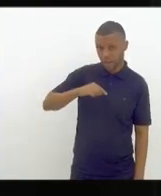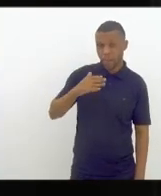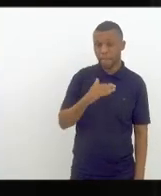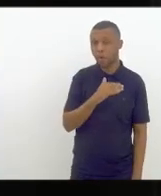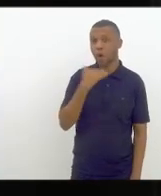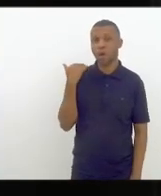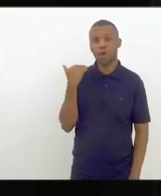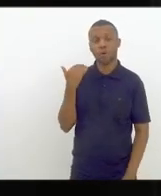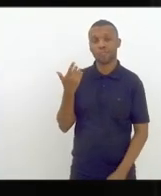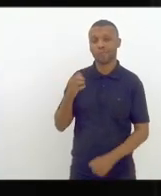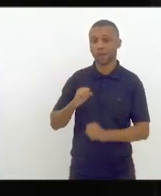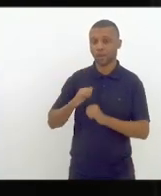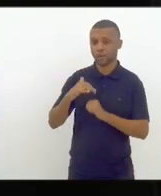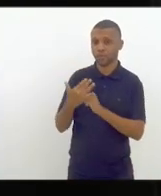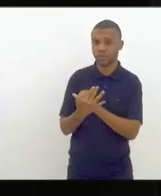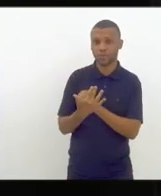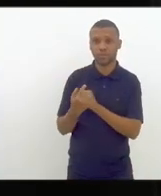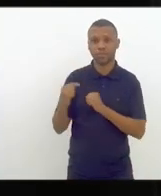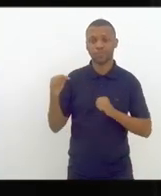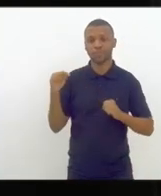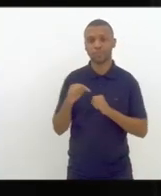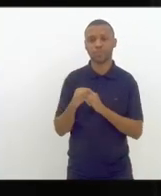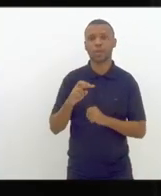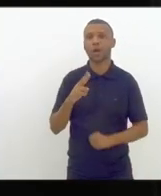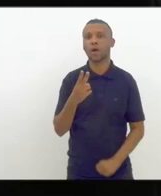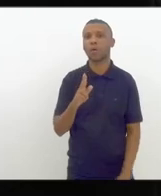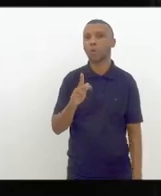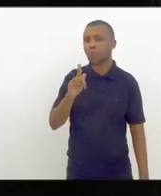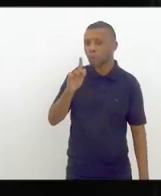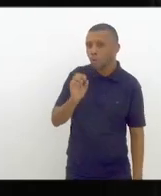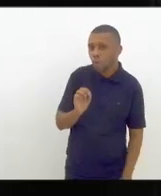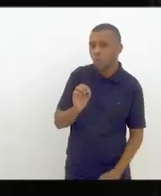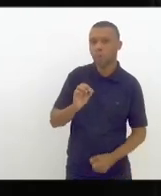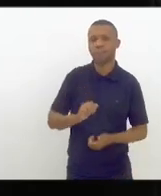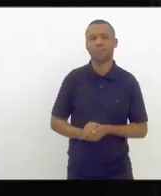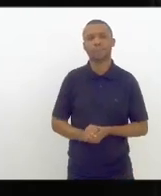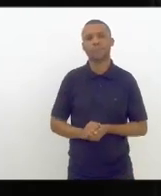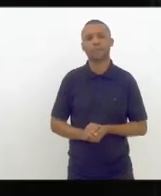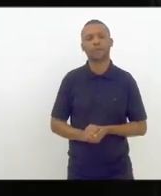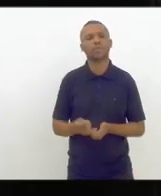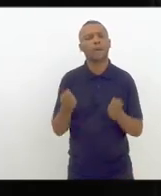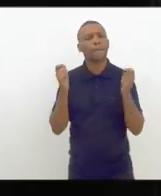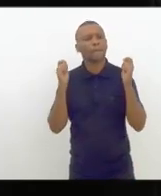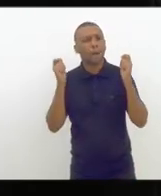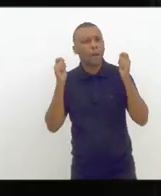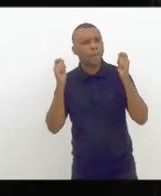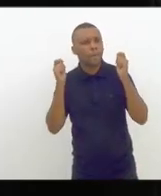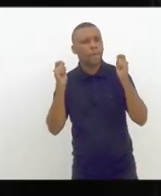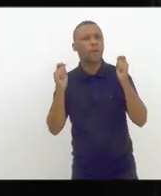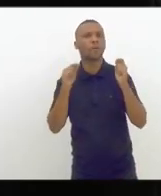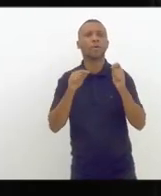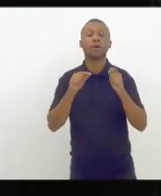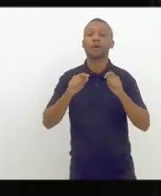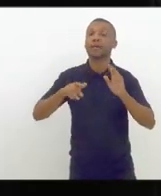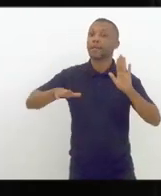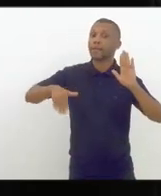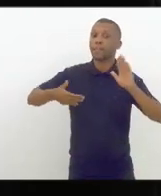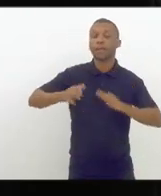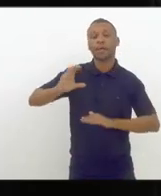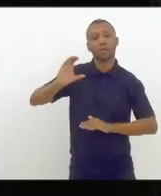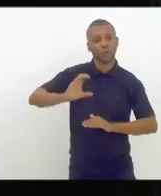Covid-19. Seu filho chamava-se Hugo. E foi feita uma manifestação muito bonita na praia de